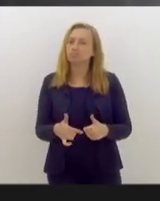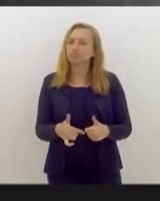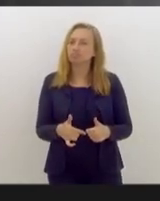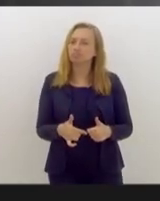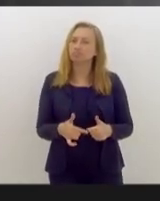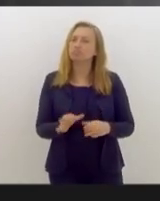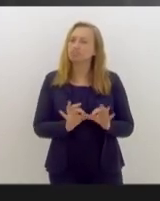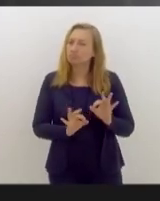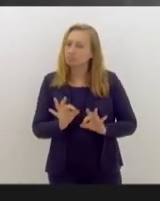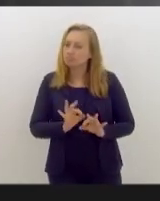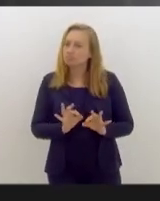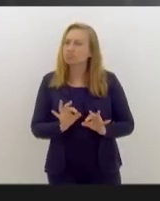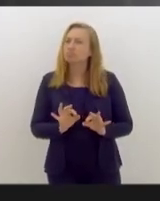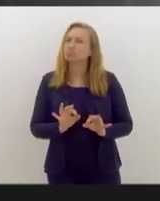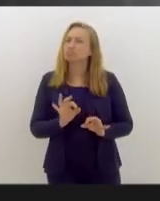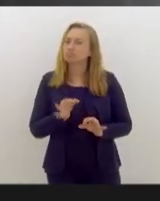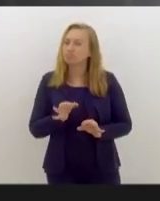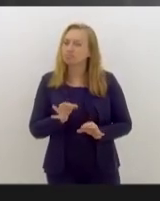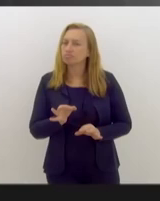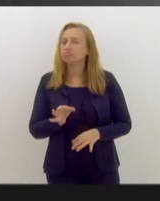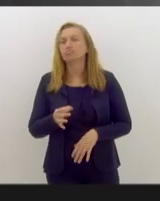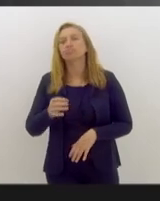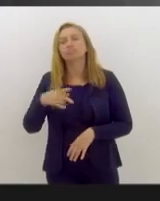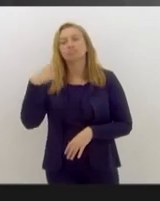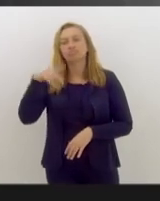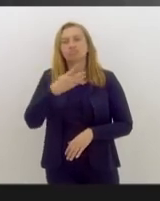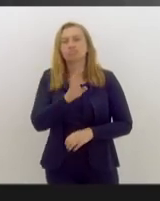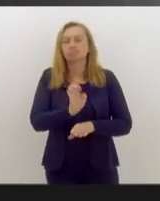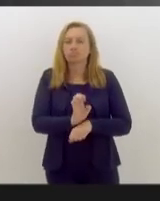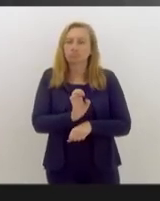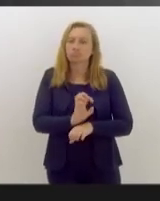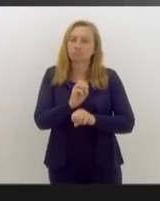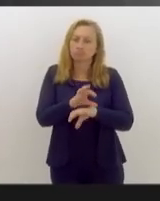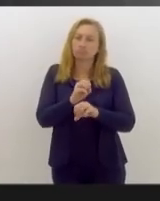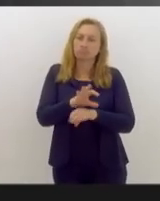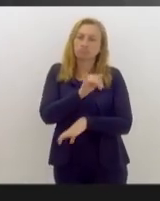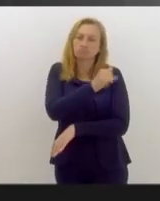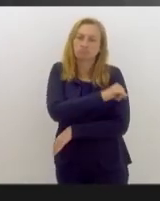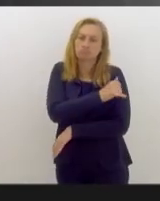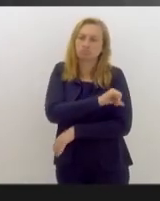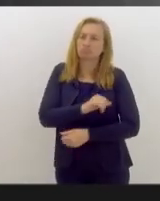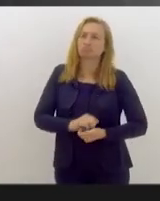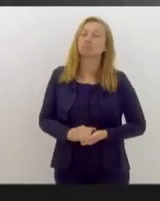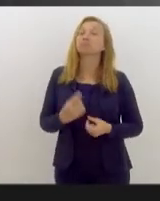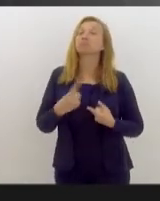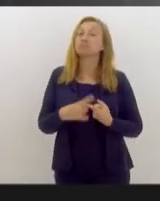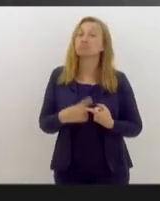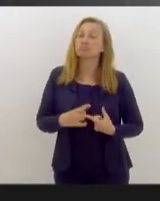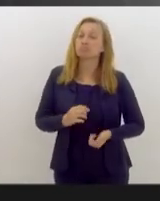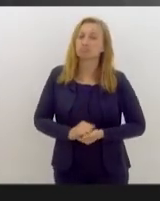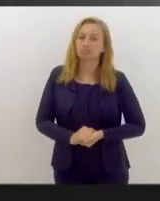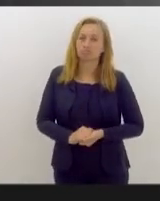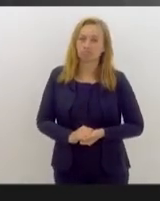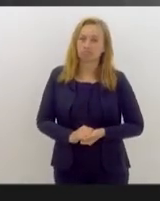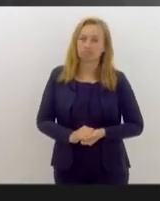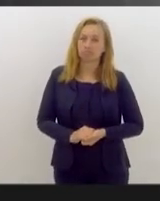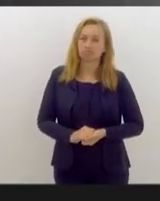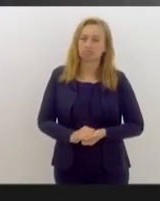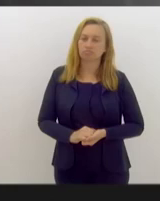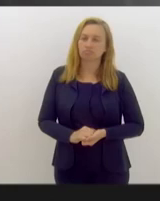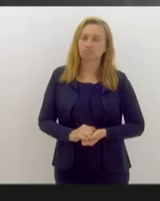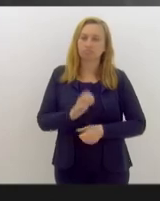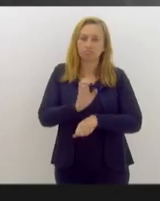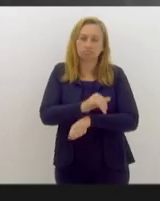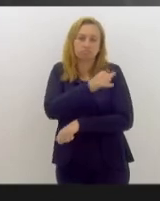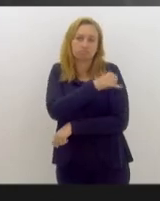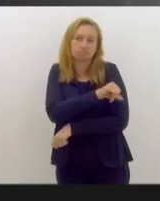plano garantir, sim, uma política de Estado para a educação do Rio de Janeiro. Por quê? Porque hoje o Estado